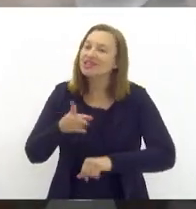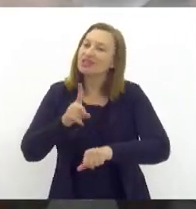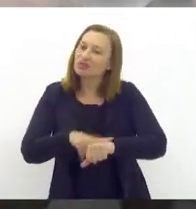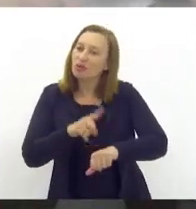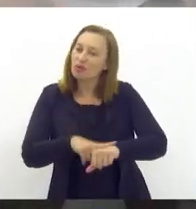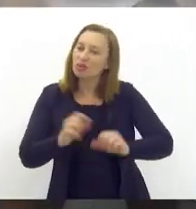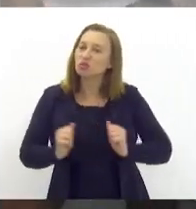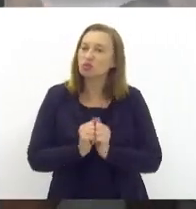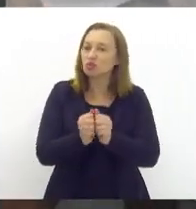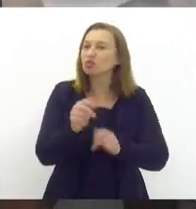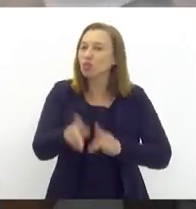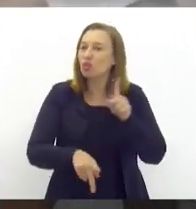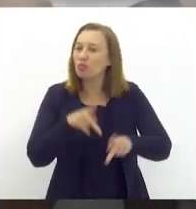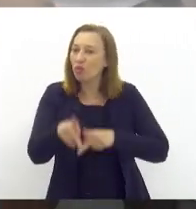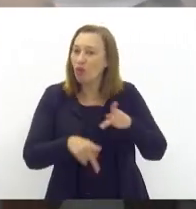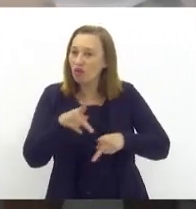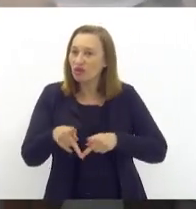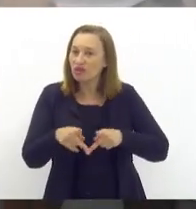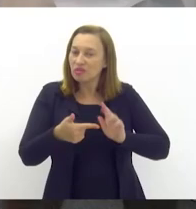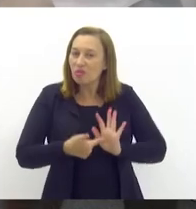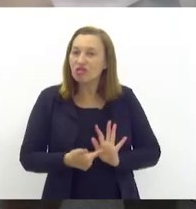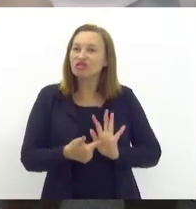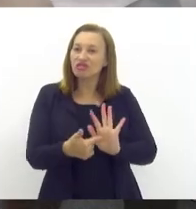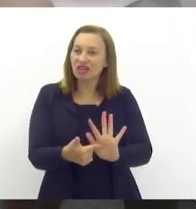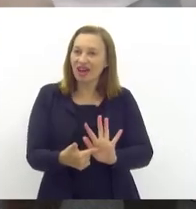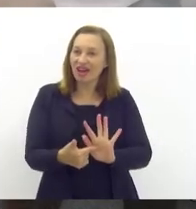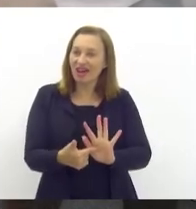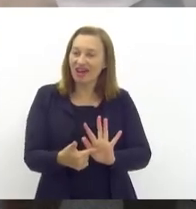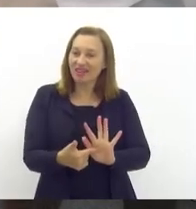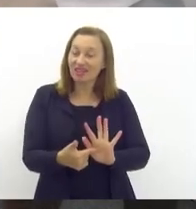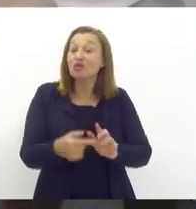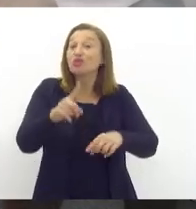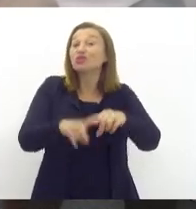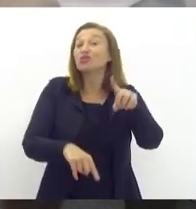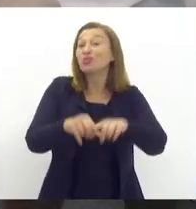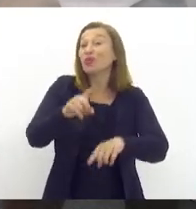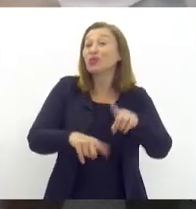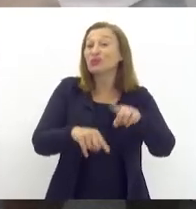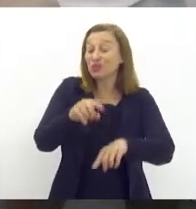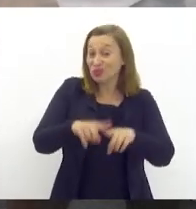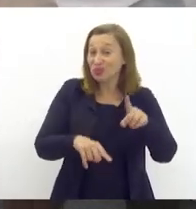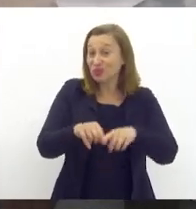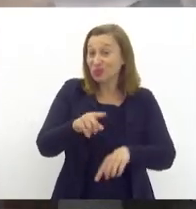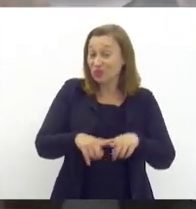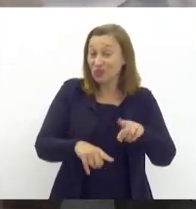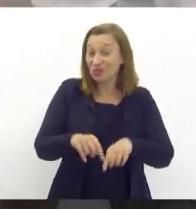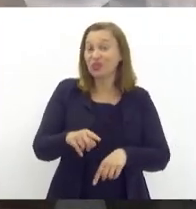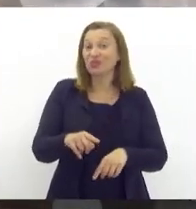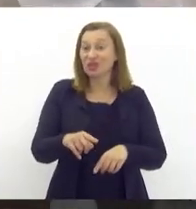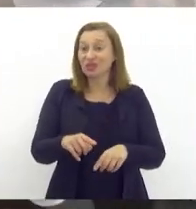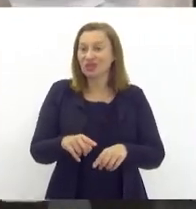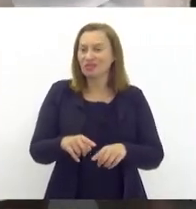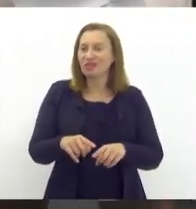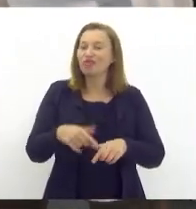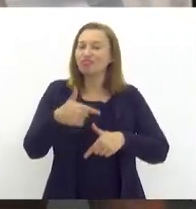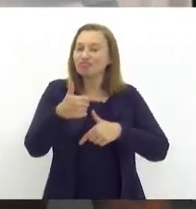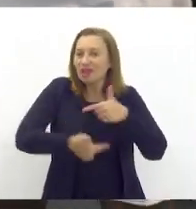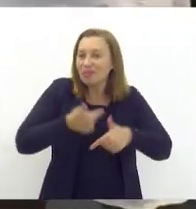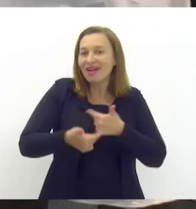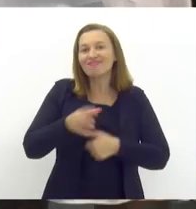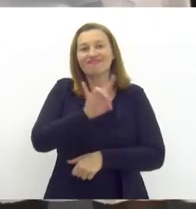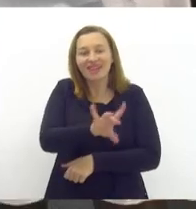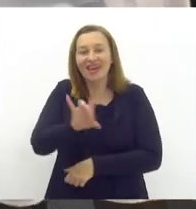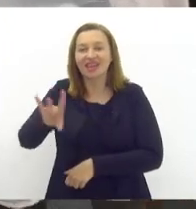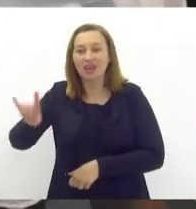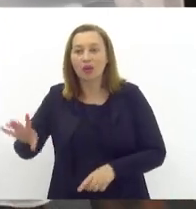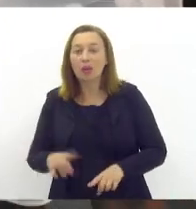com o nosso povo que vem expor, trazer, né, os produtos, aquilo que é do trabalho de cada um, mas